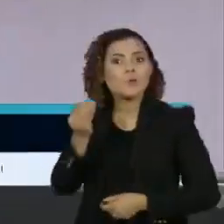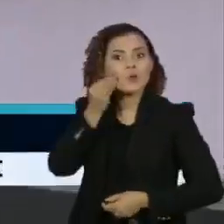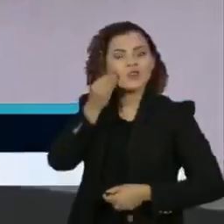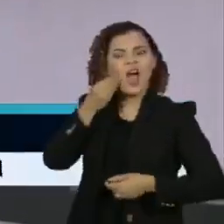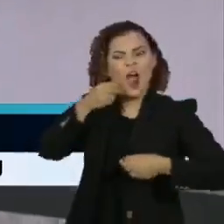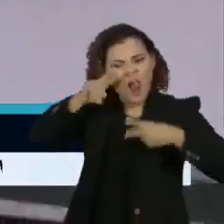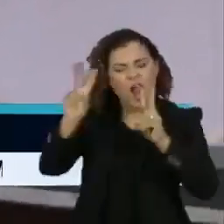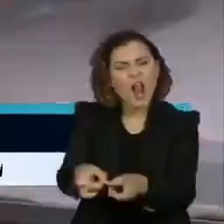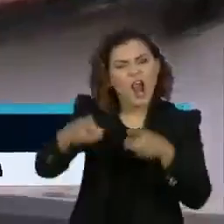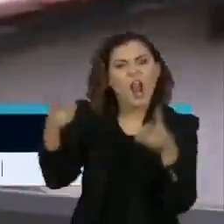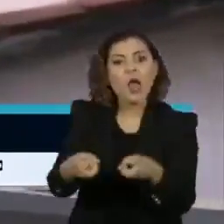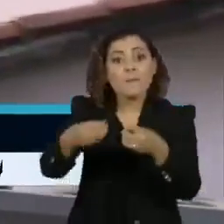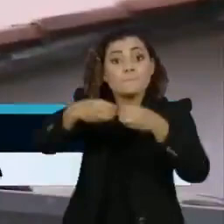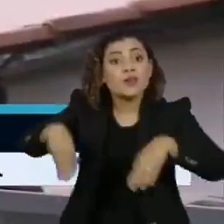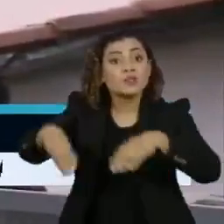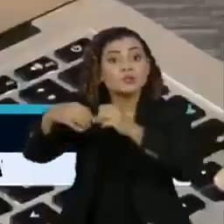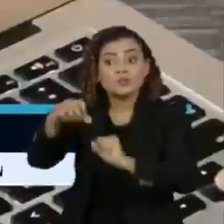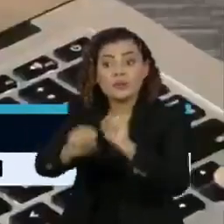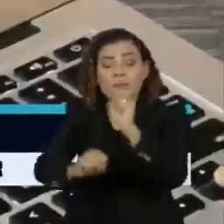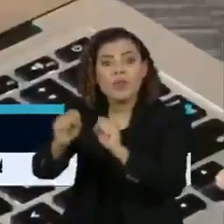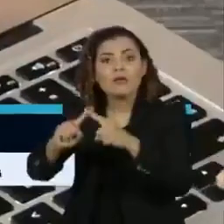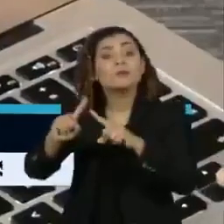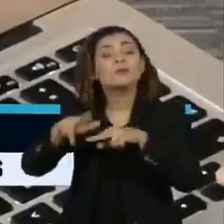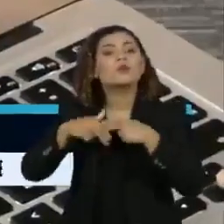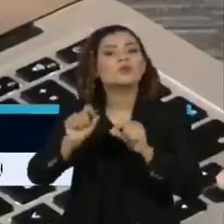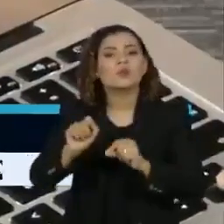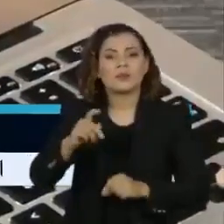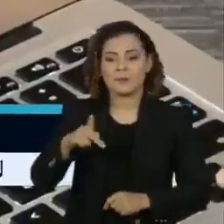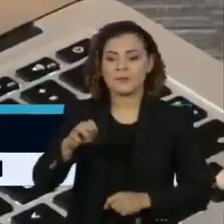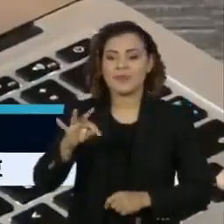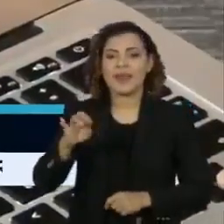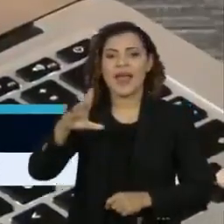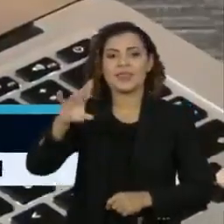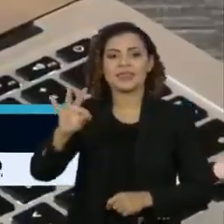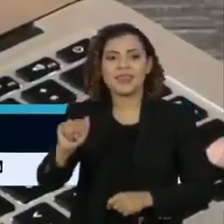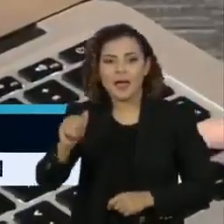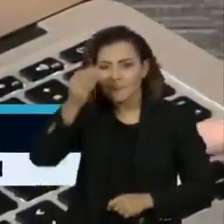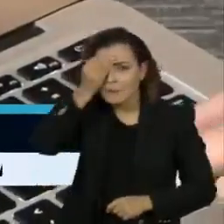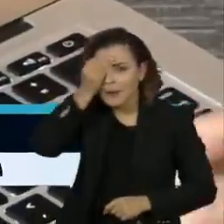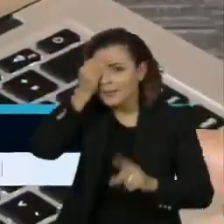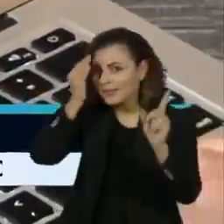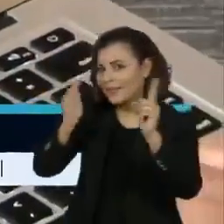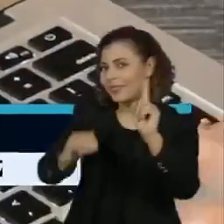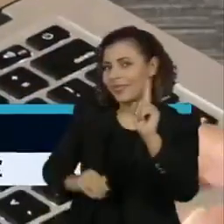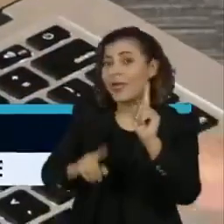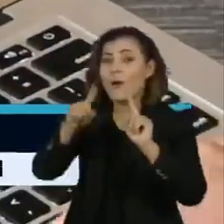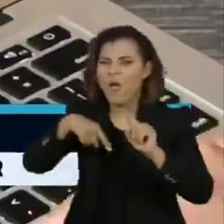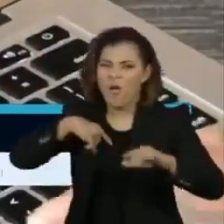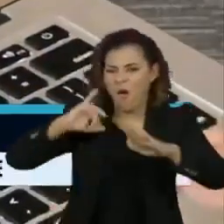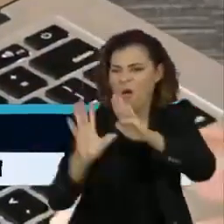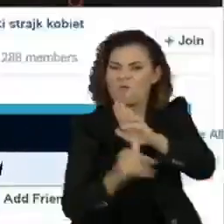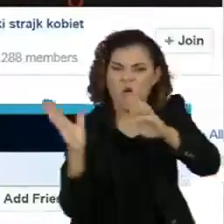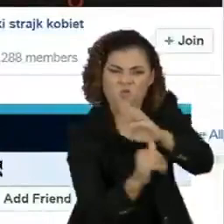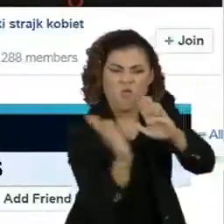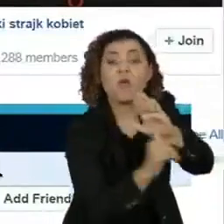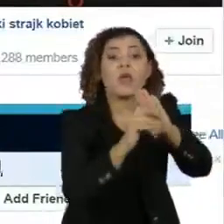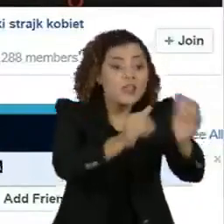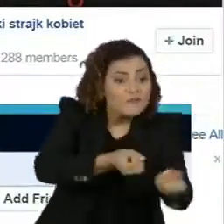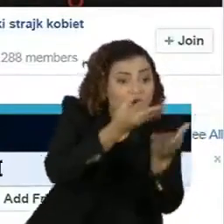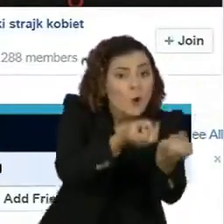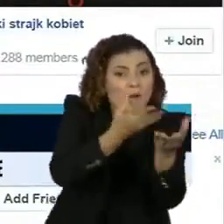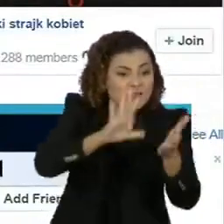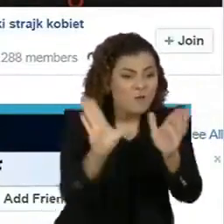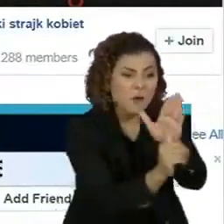a consumidores e empresas. Os piratas da internet agem sorrateiramente, furtando e destruindo